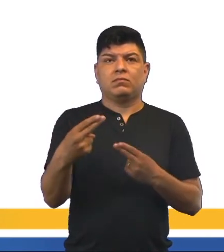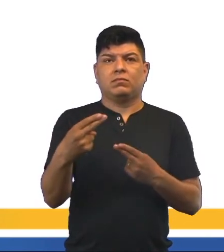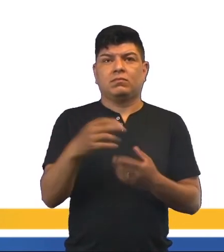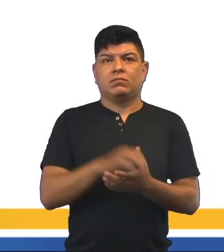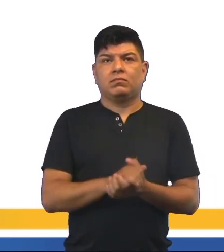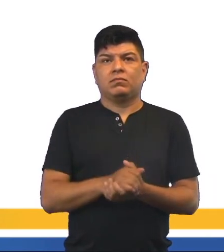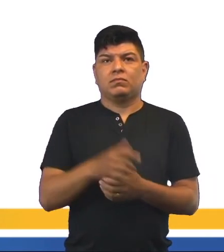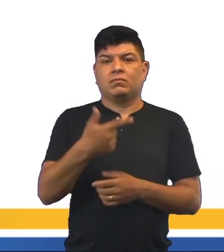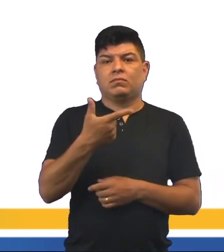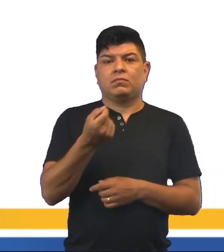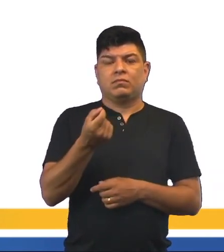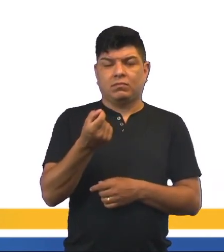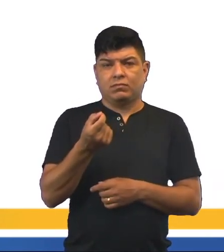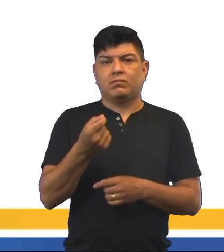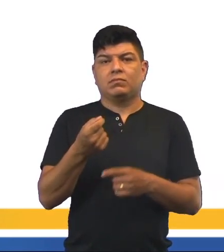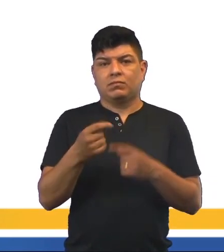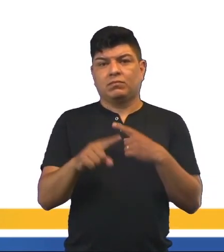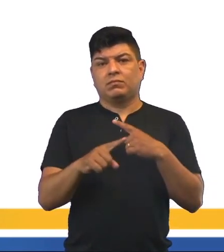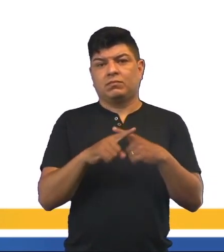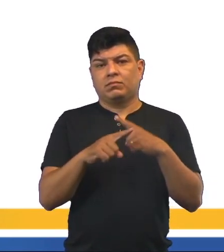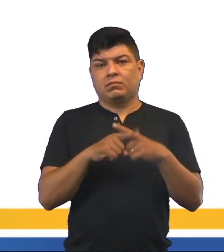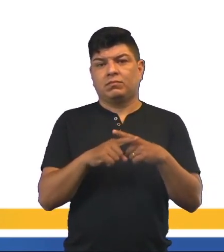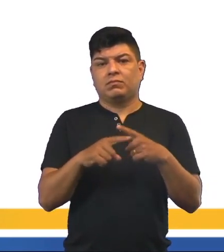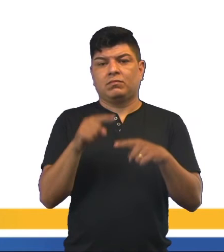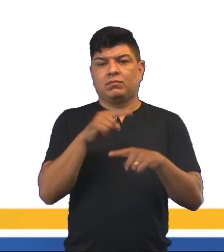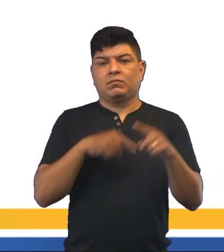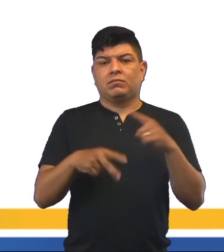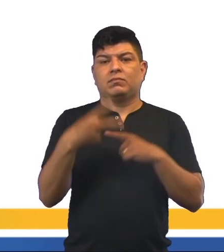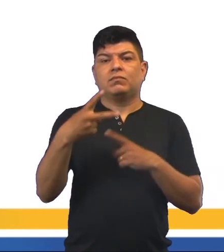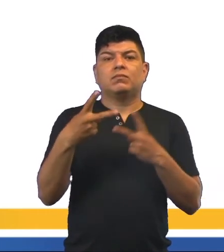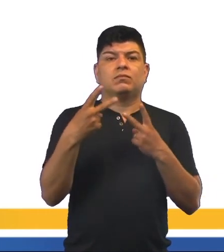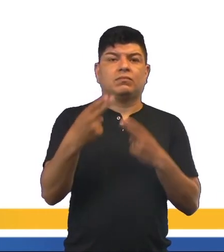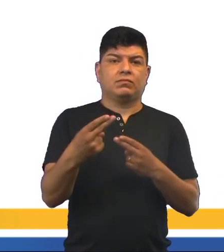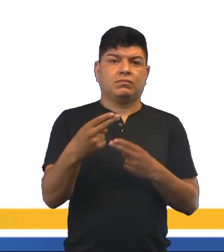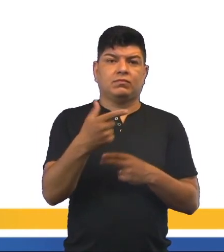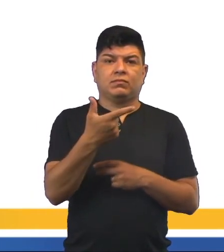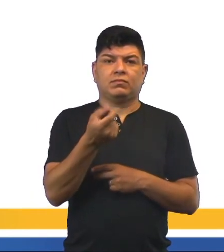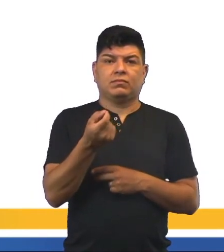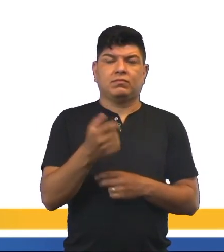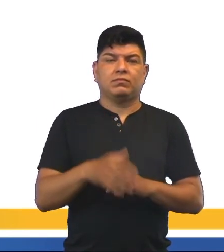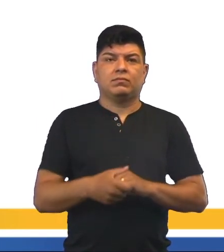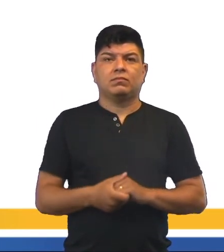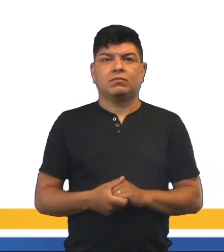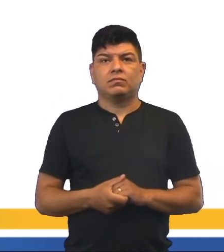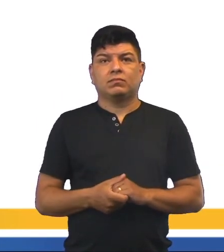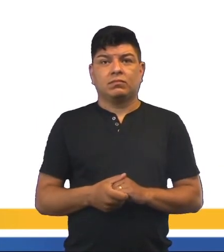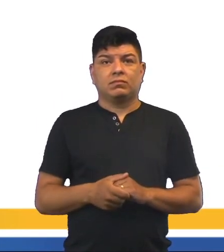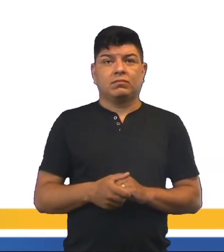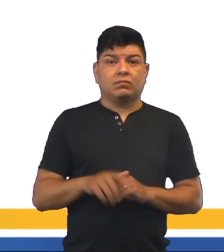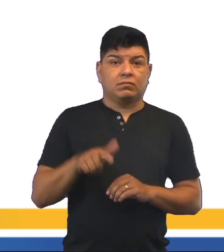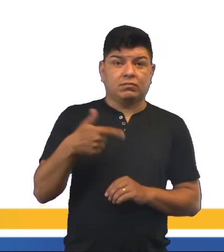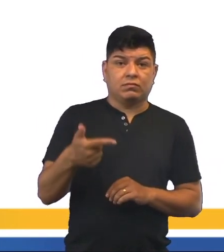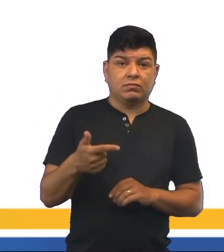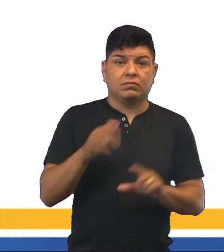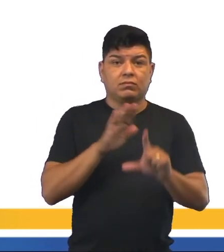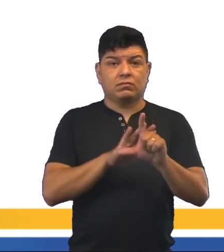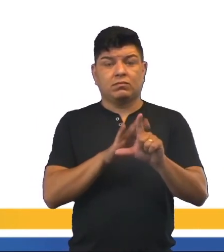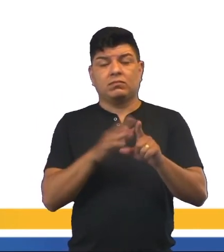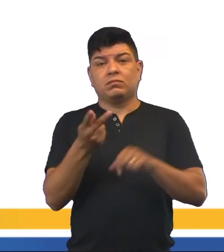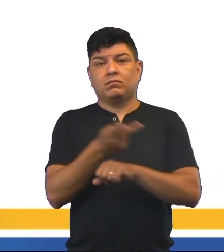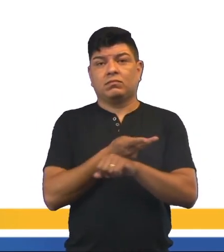a 20. Quando eu multiplico isso e divido por 2, o resultado é 20. Logo, pessoal, os lados